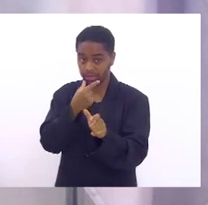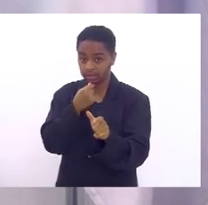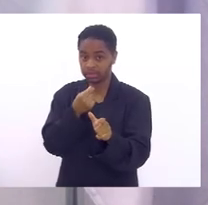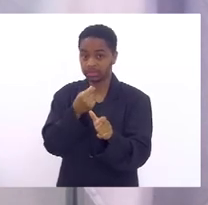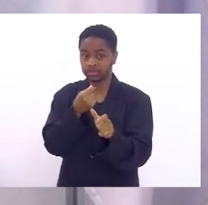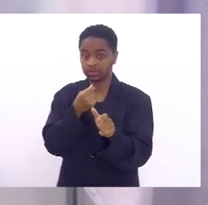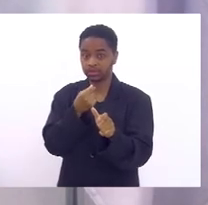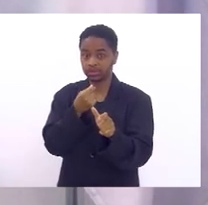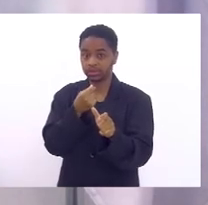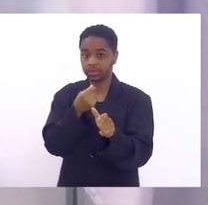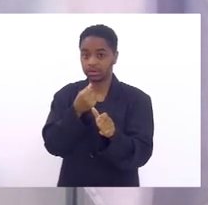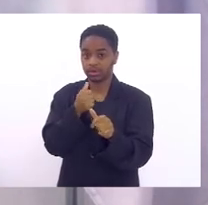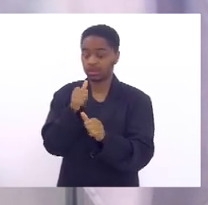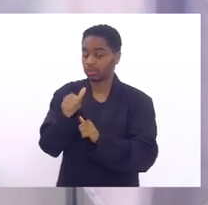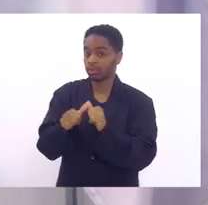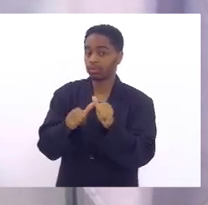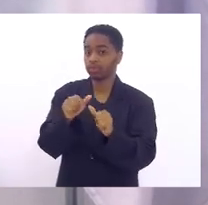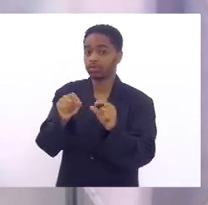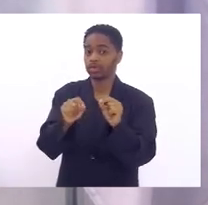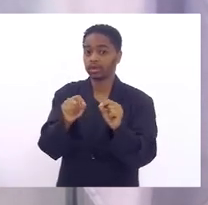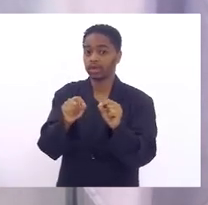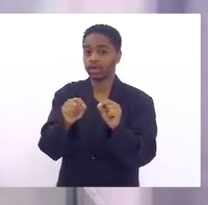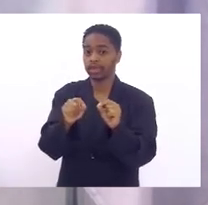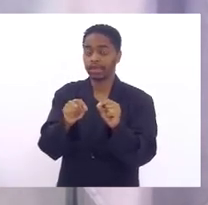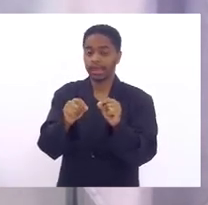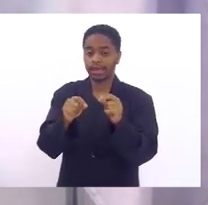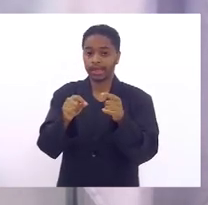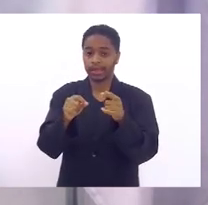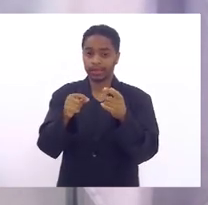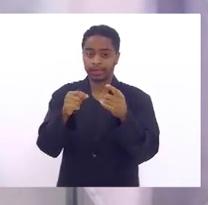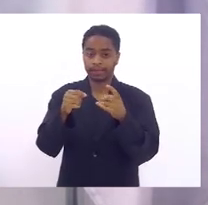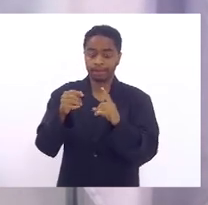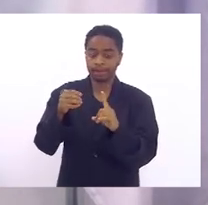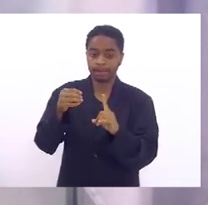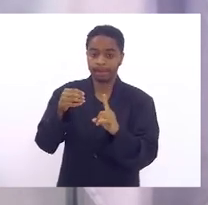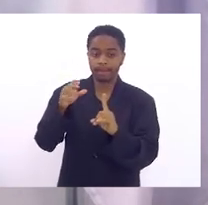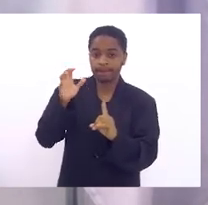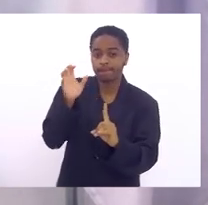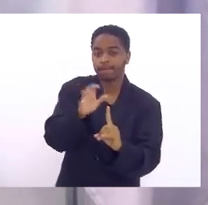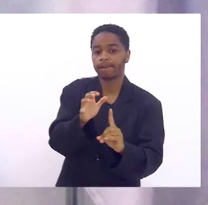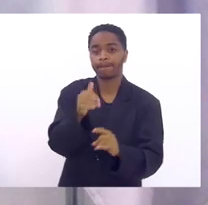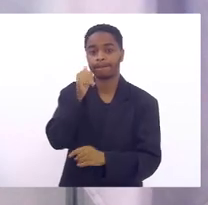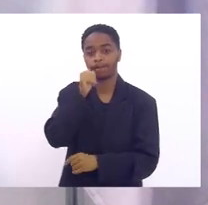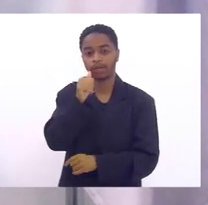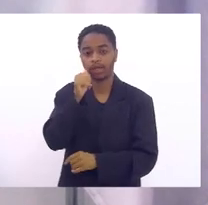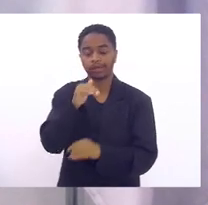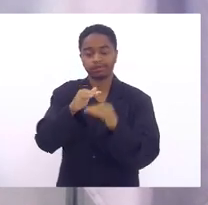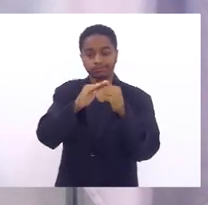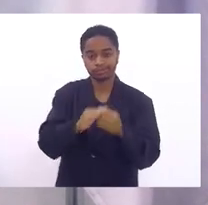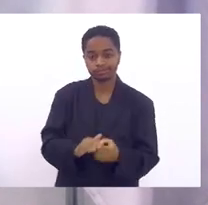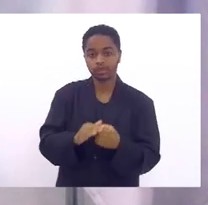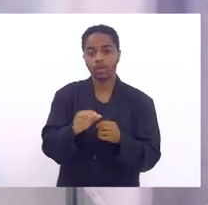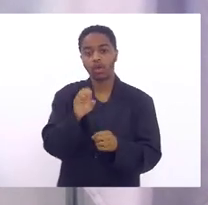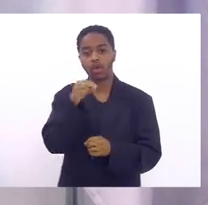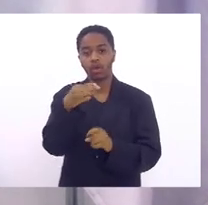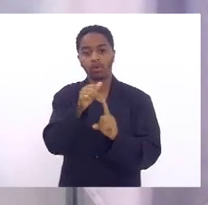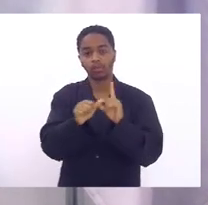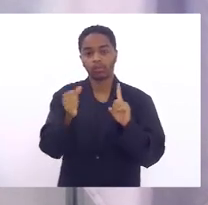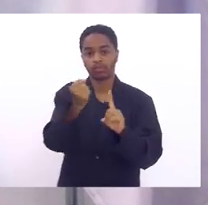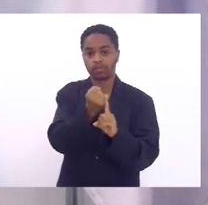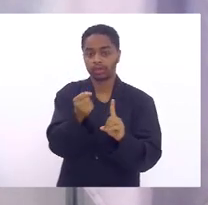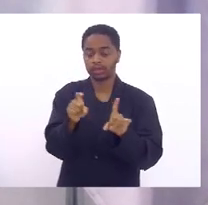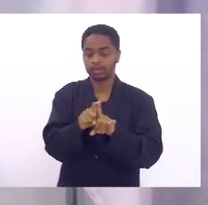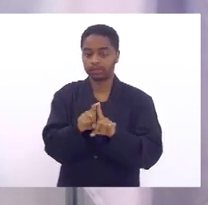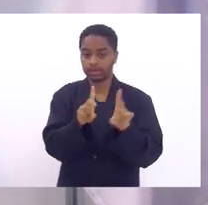uns violadores de mulheres que se tornem um feminicida a gente também precisa tratar desse assunto um outro tema também que a